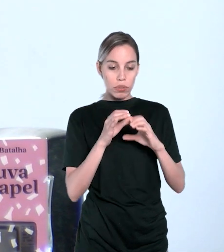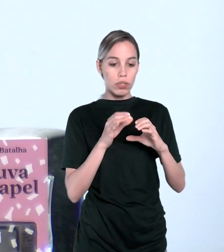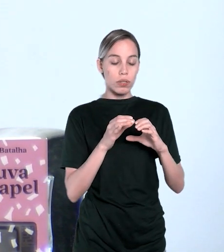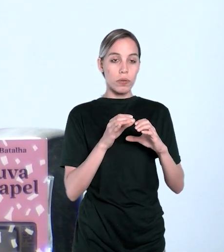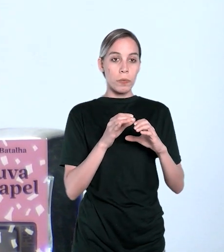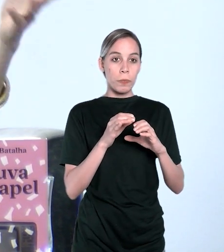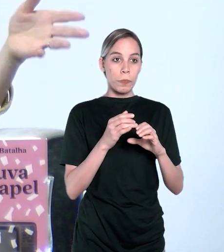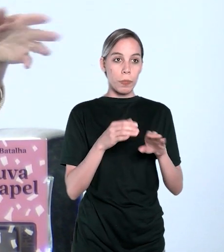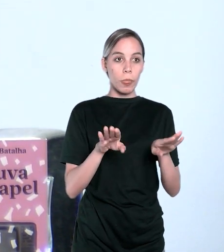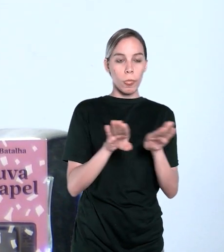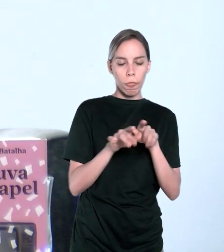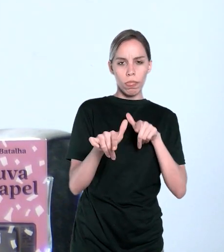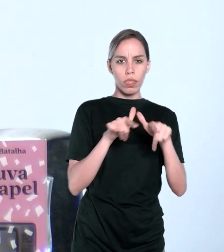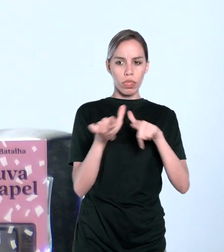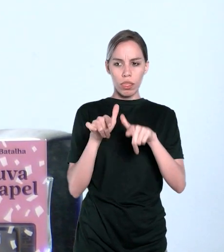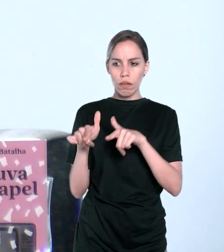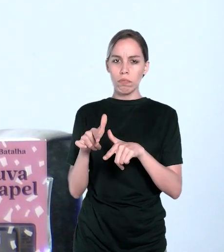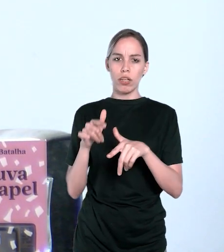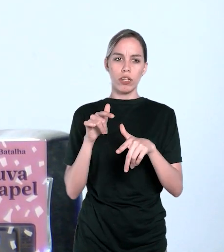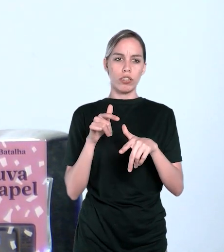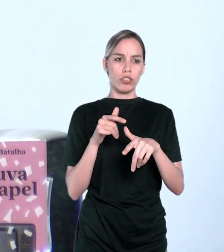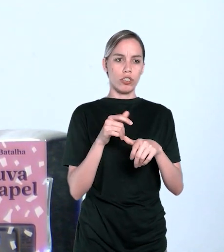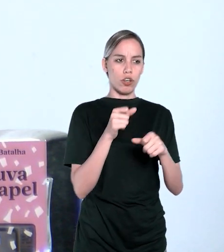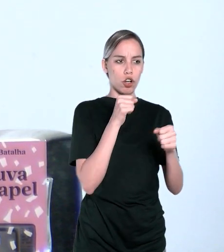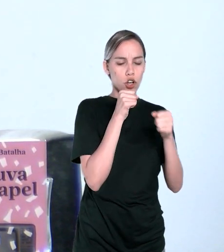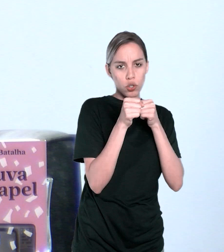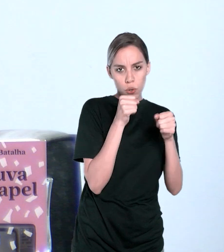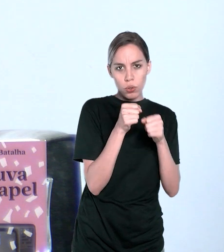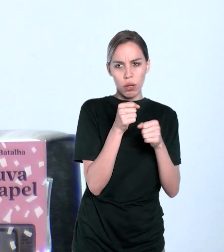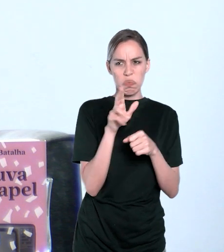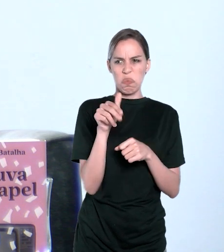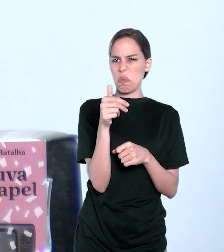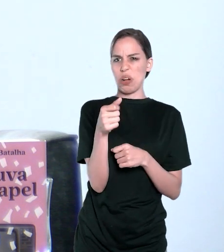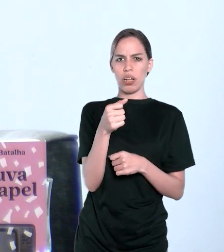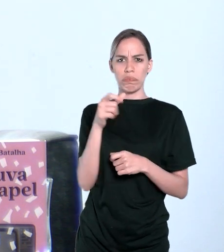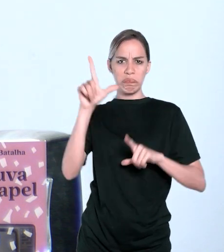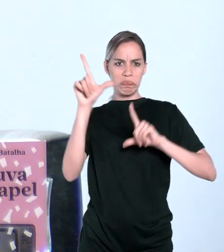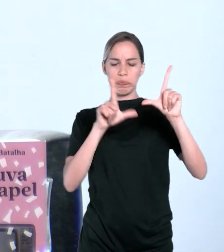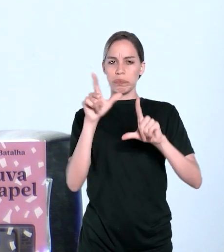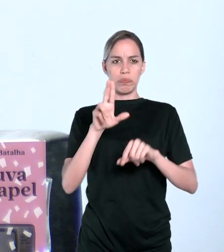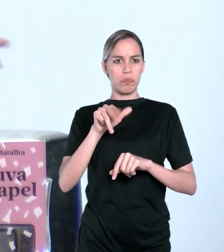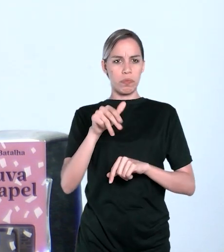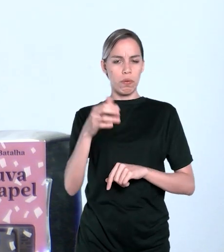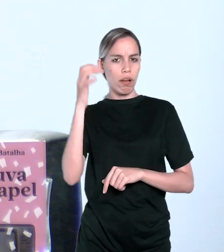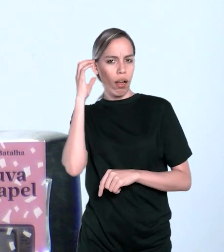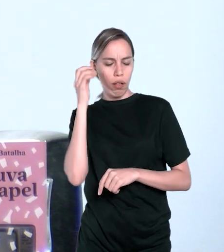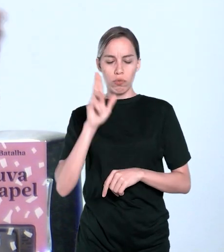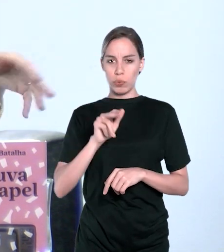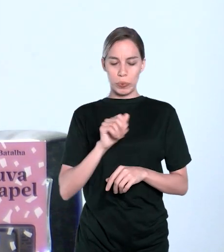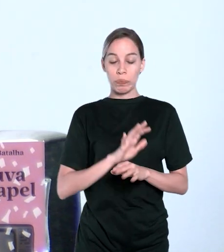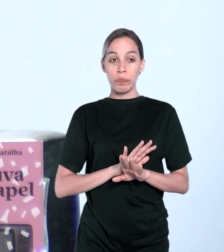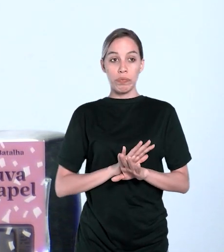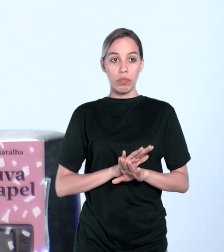trabalhei em todos os veículos, todos os jornais. Eu nunca fiz rádio, nunca fiz TV, e trabalhei no Jornal Dia, trabalhei